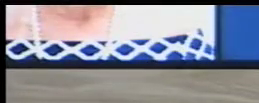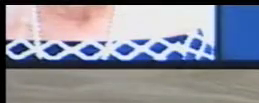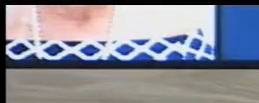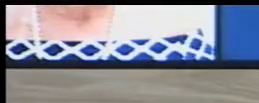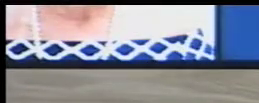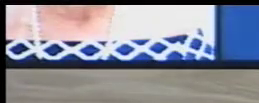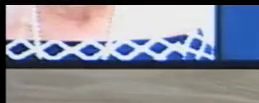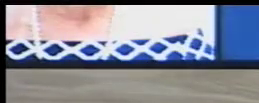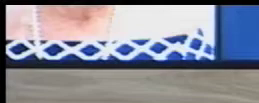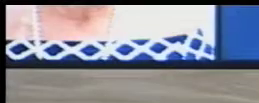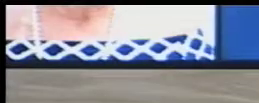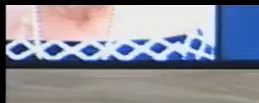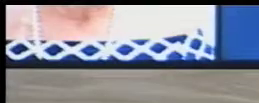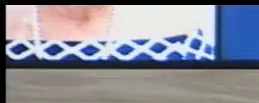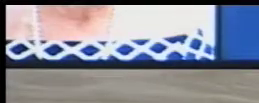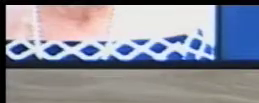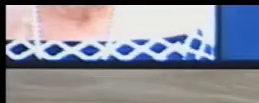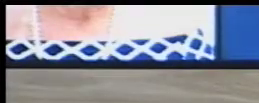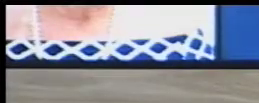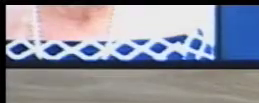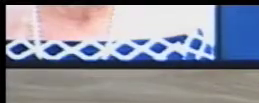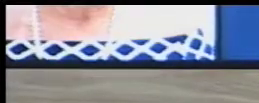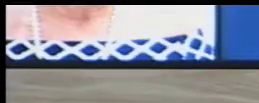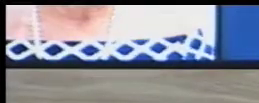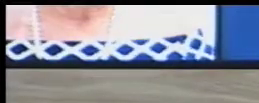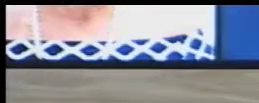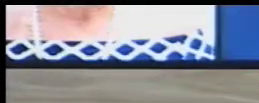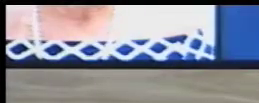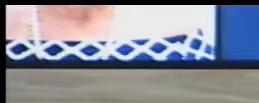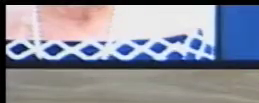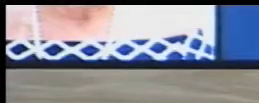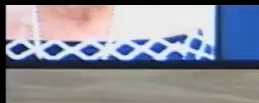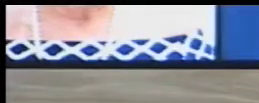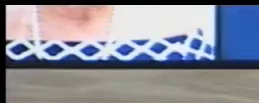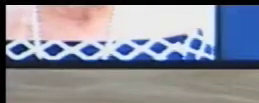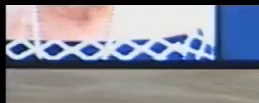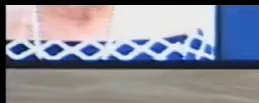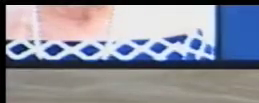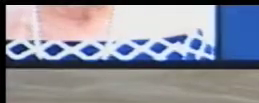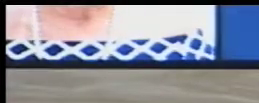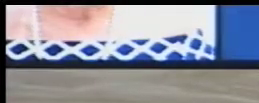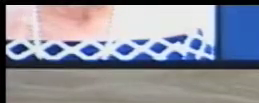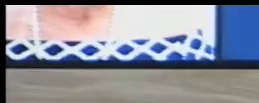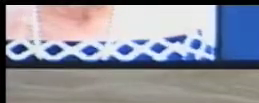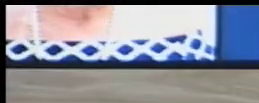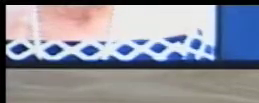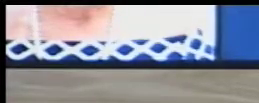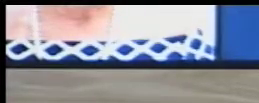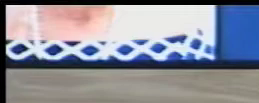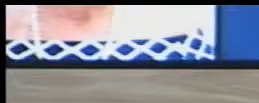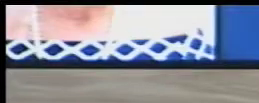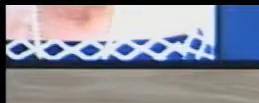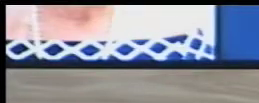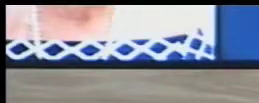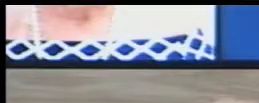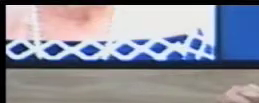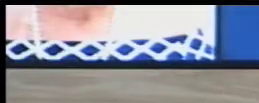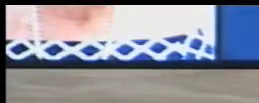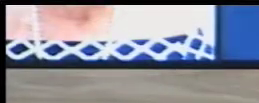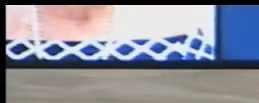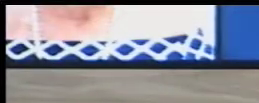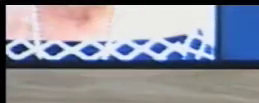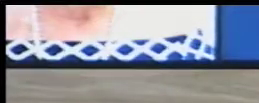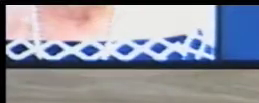local ideal para o atendimento dessa população que precisa, que não são